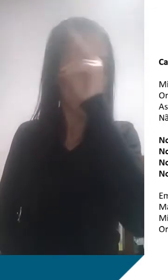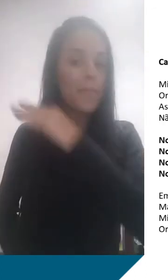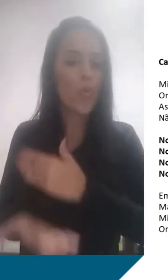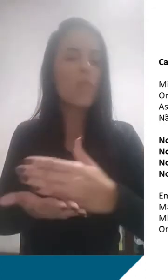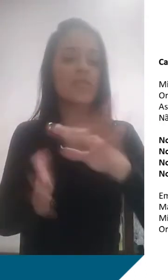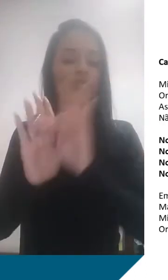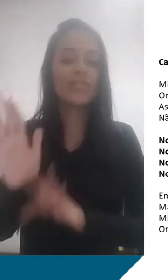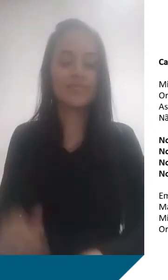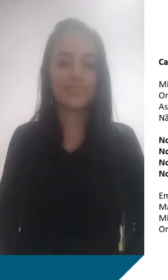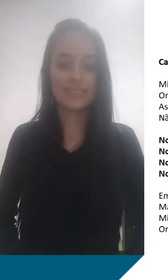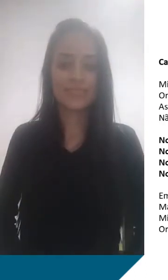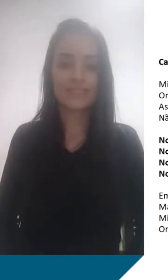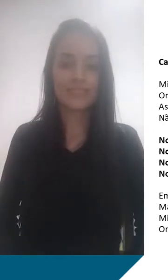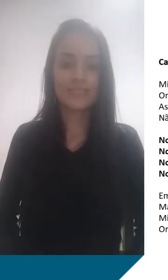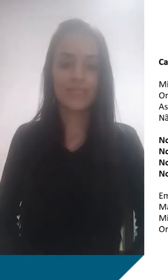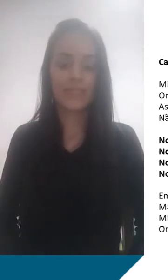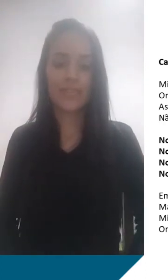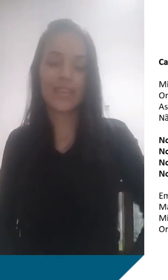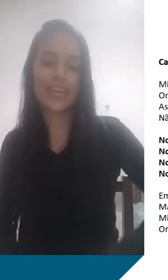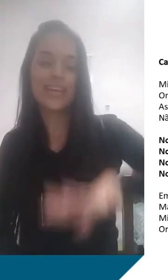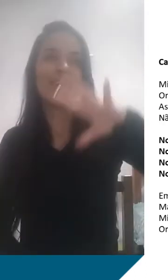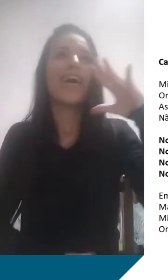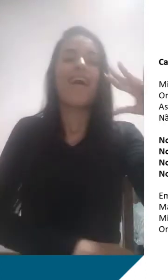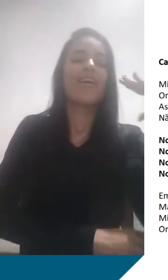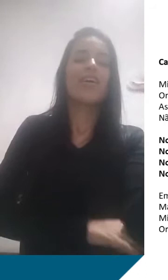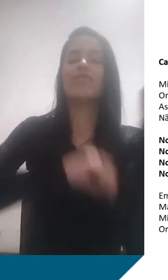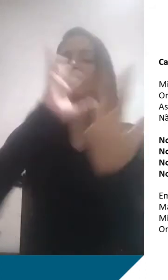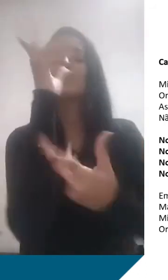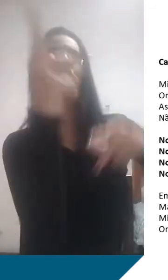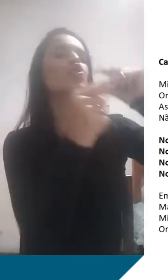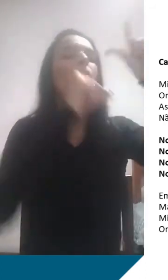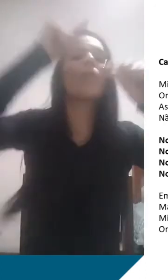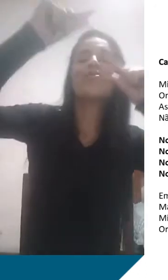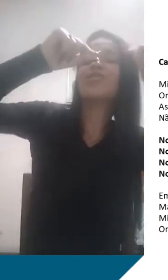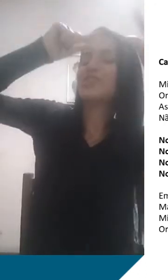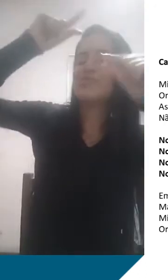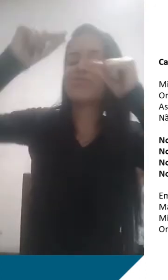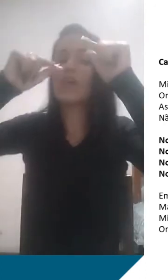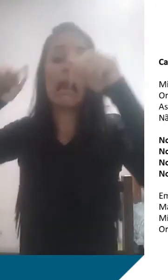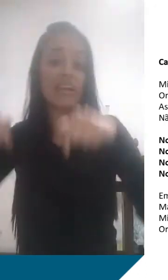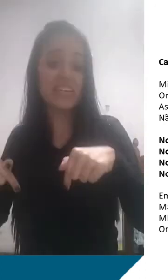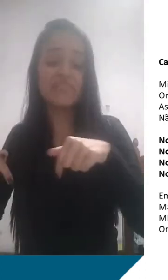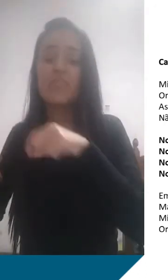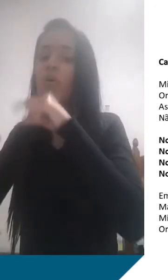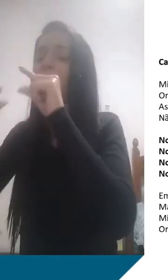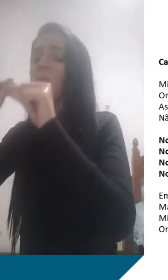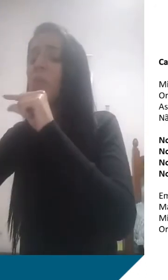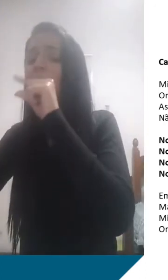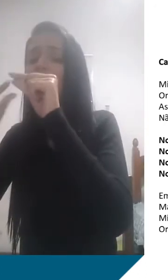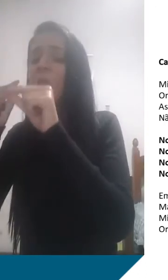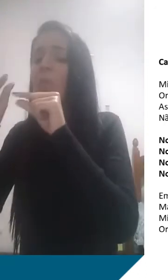ver. Minha terra tem palmeiras onde canta o sabiá. As aves que aqui gorjeiam não gorjeiam como lá.